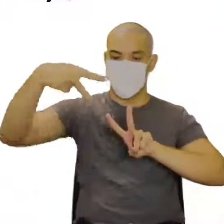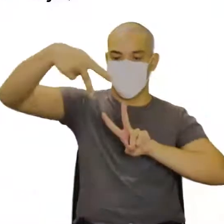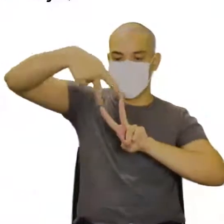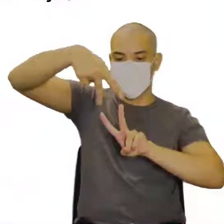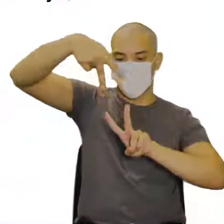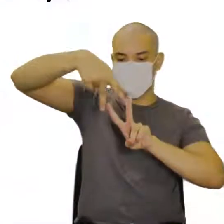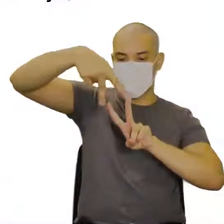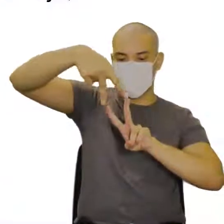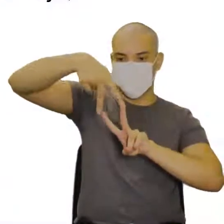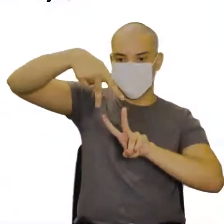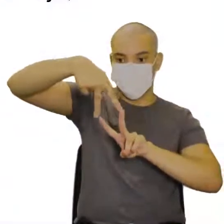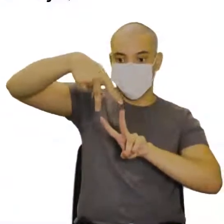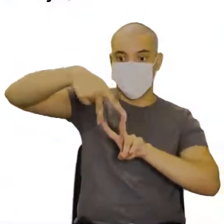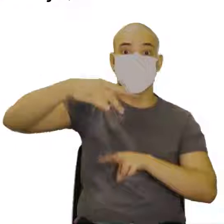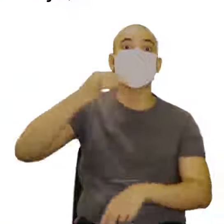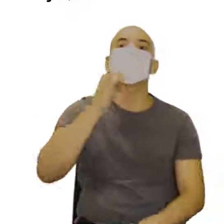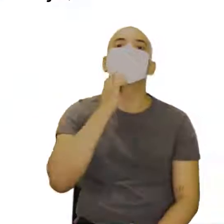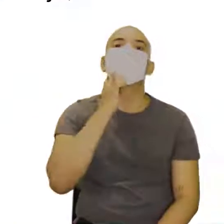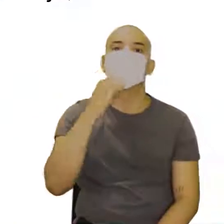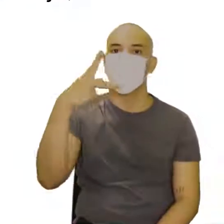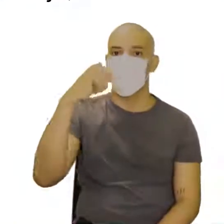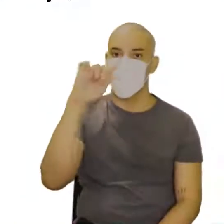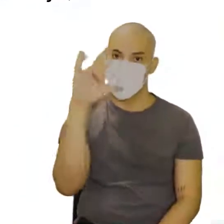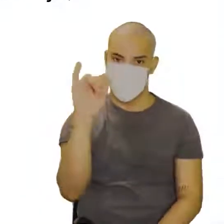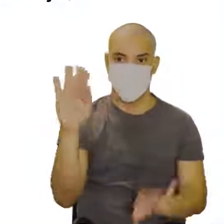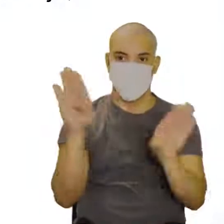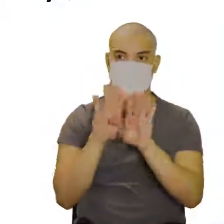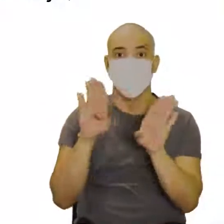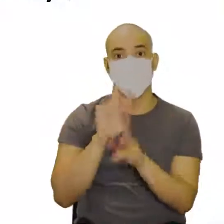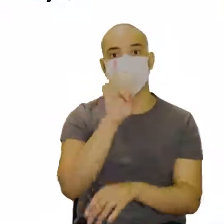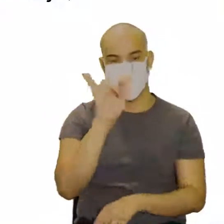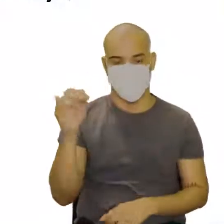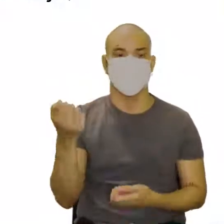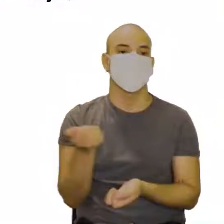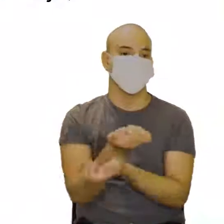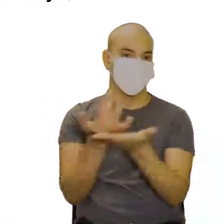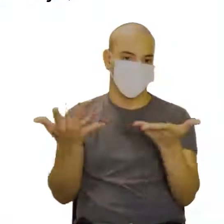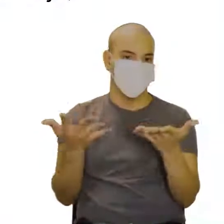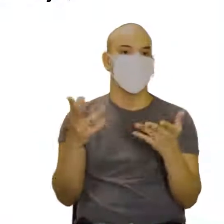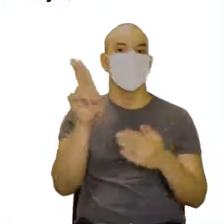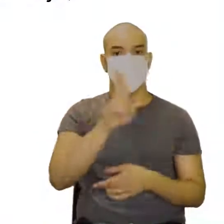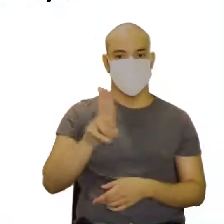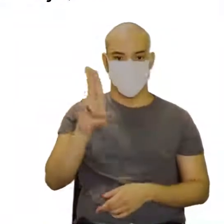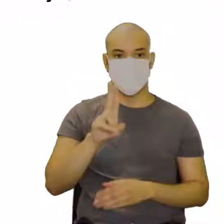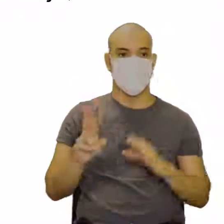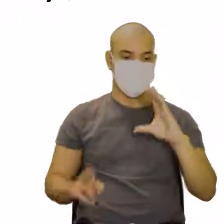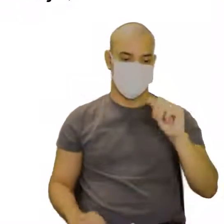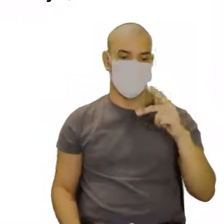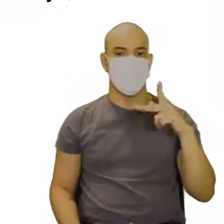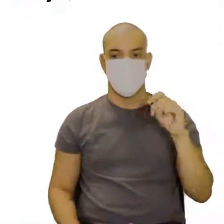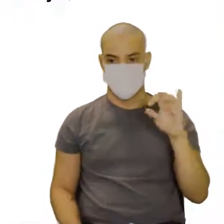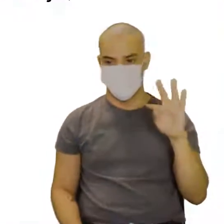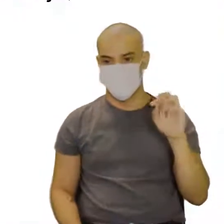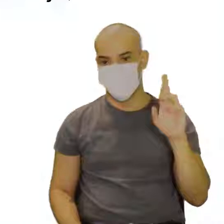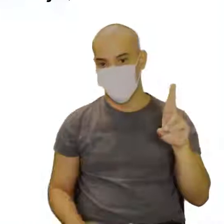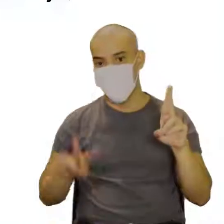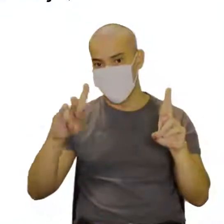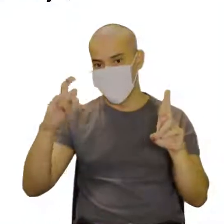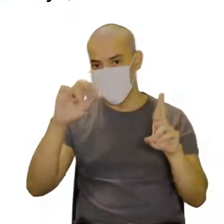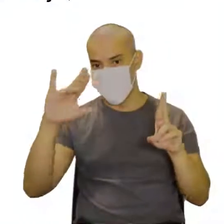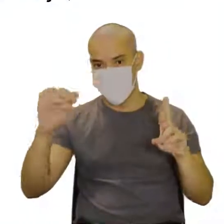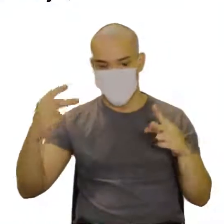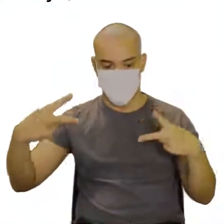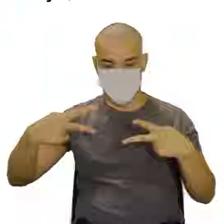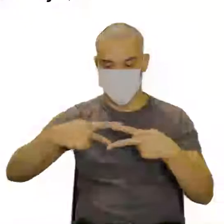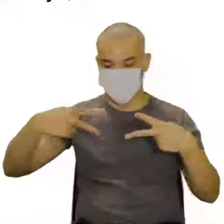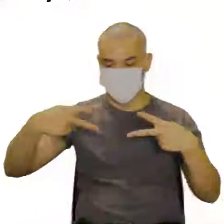Então, a pilha ela também vai servir, por exemplo, para carregar o capacitor, ok? Assim